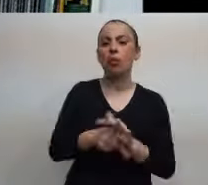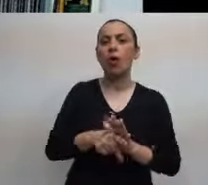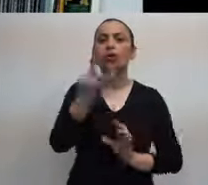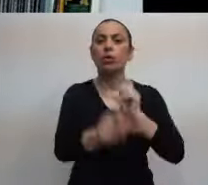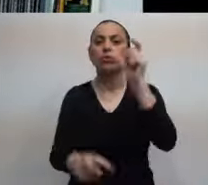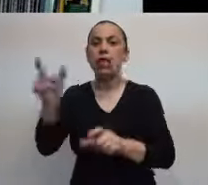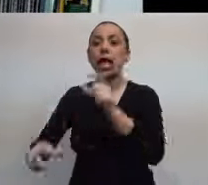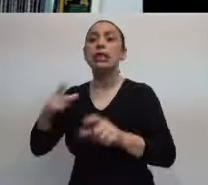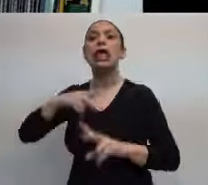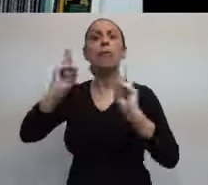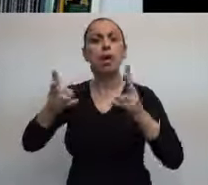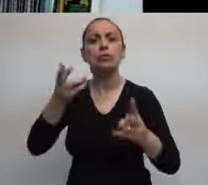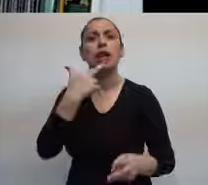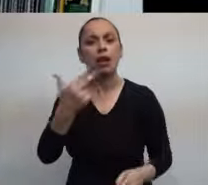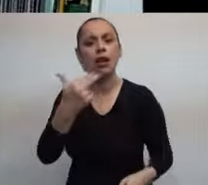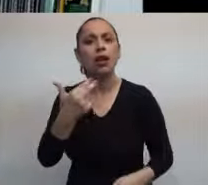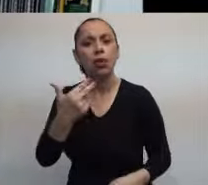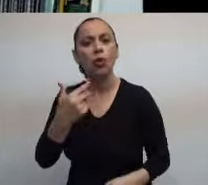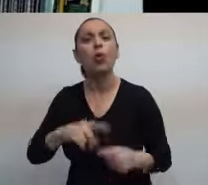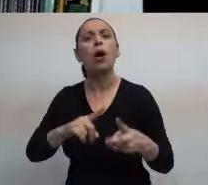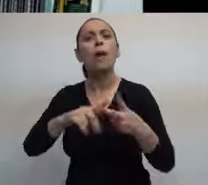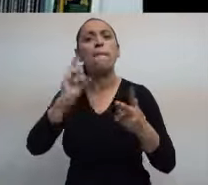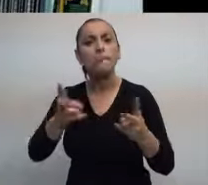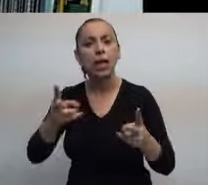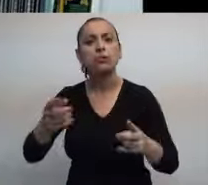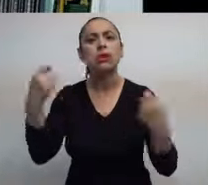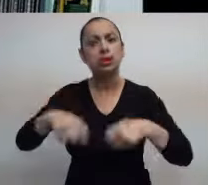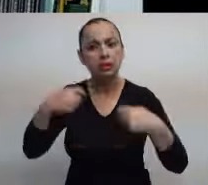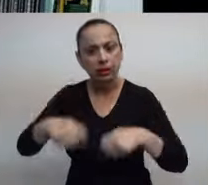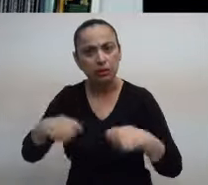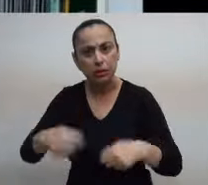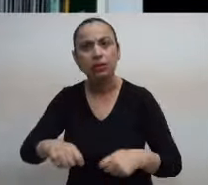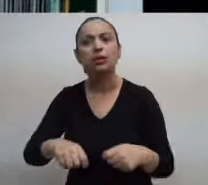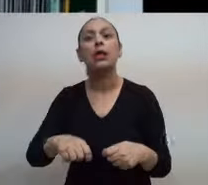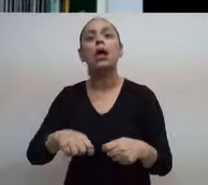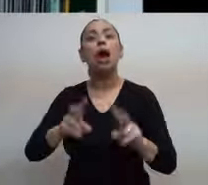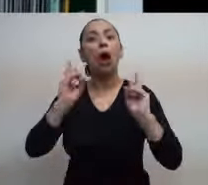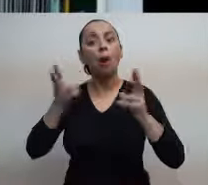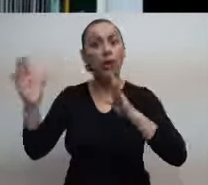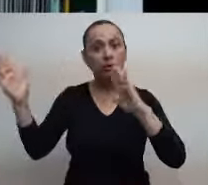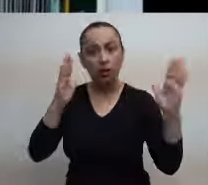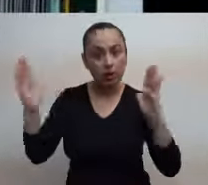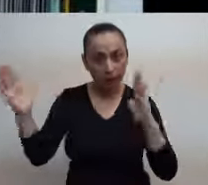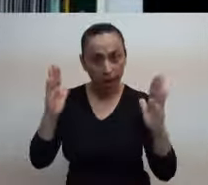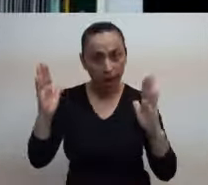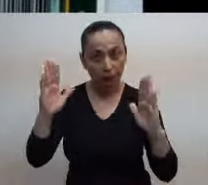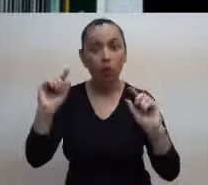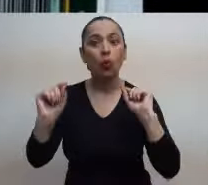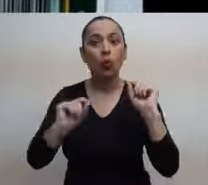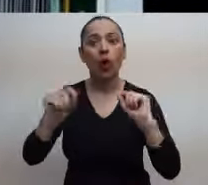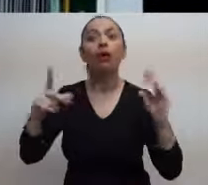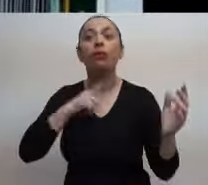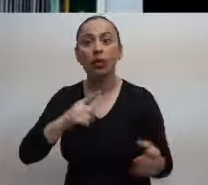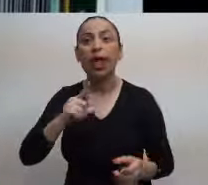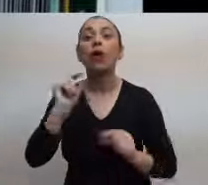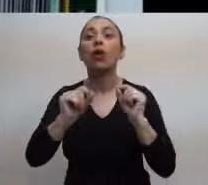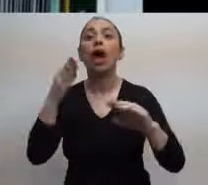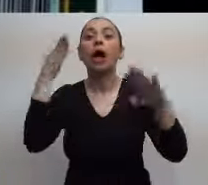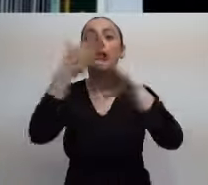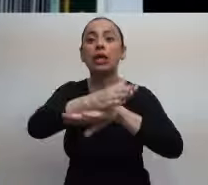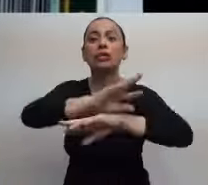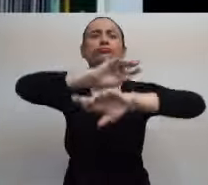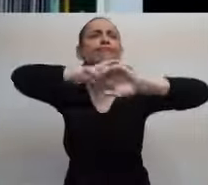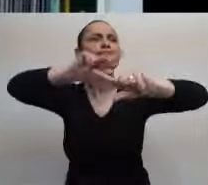que possuem a mesma língua e as mesmas necessidades, ao mesmo tempo em que se